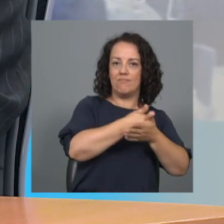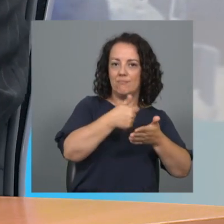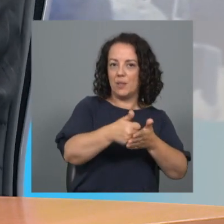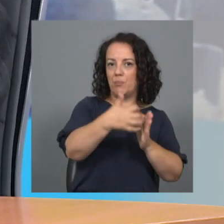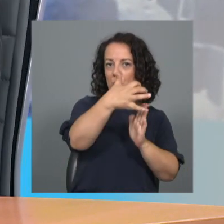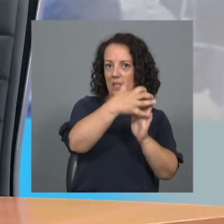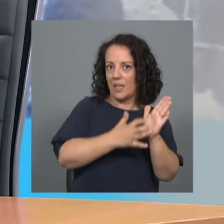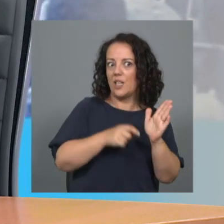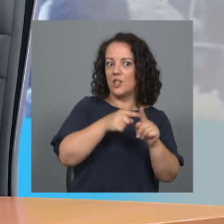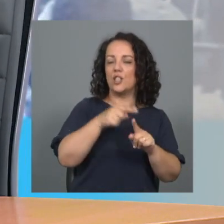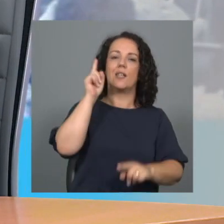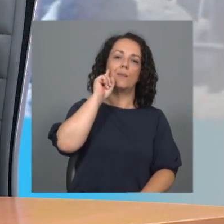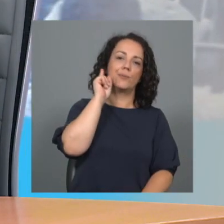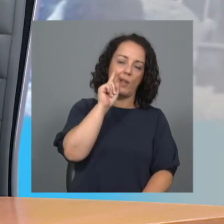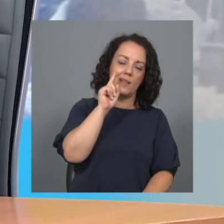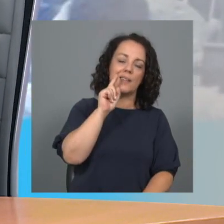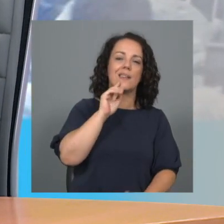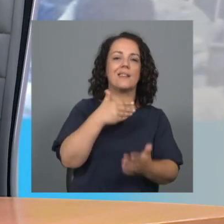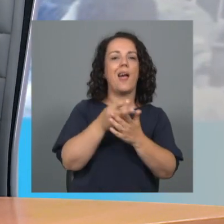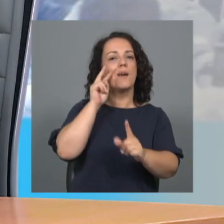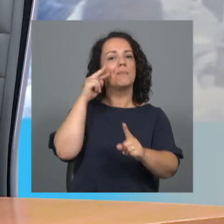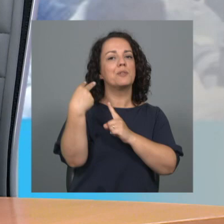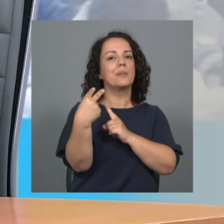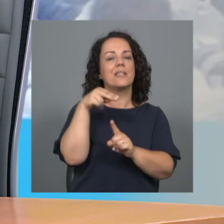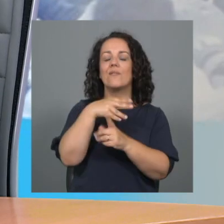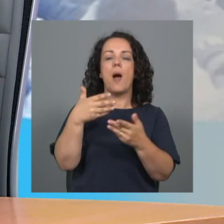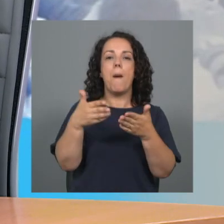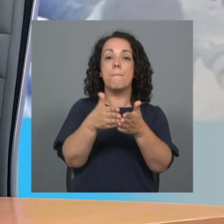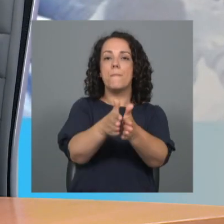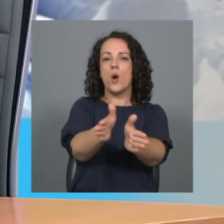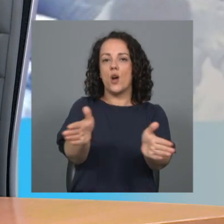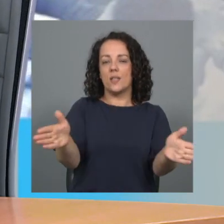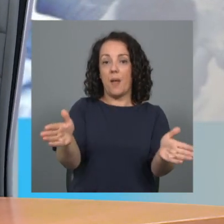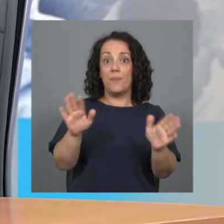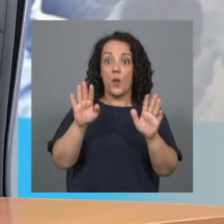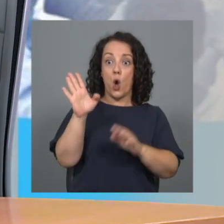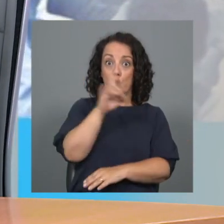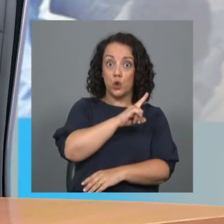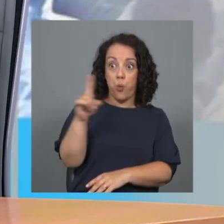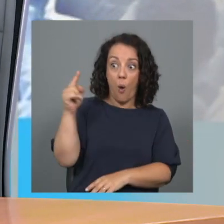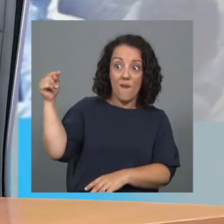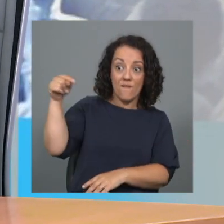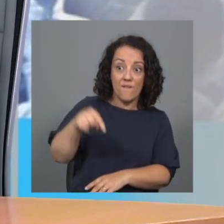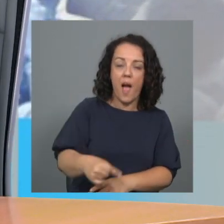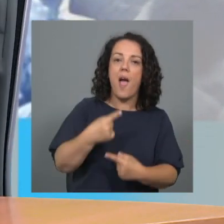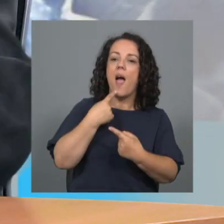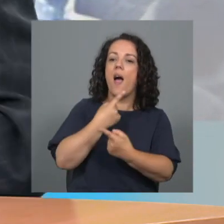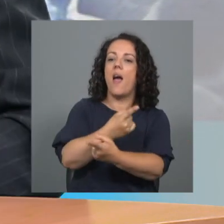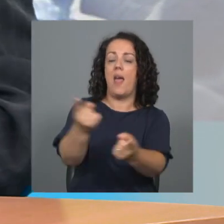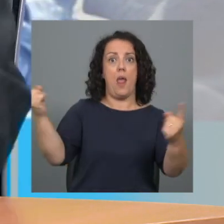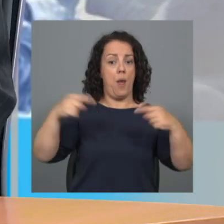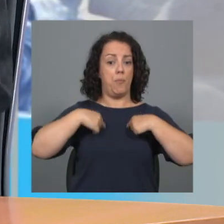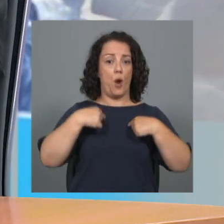E como importante é esta perspectiva de abrir portas. João vem para abrir portas. Anuncia, ele próprio